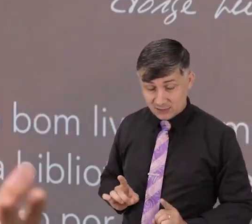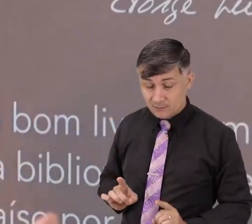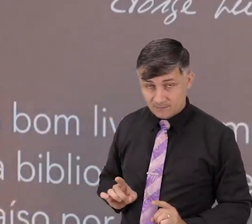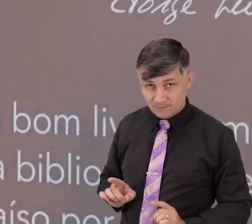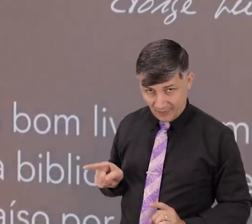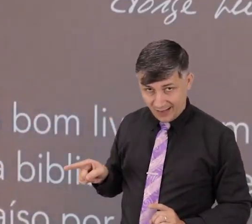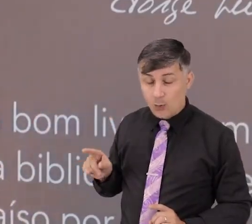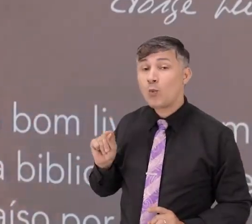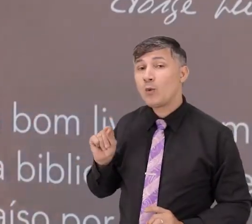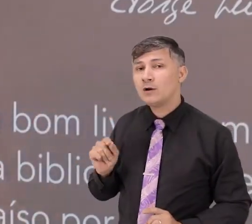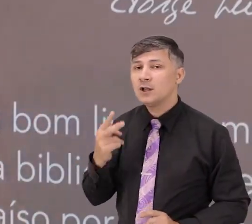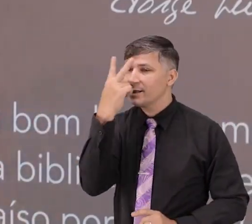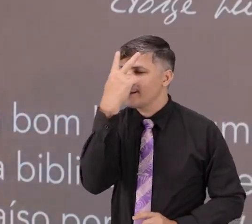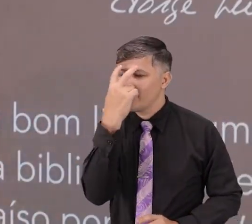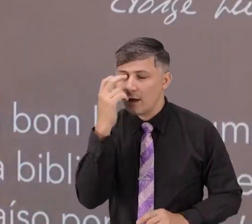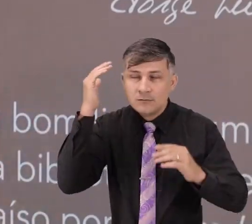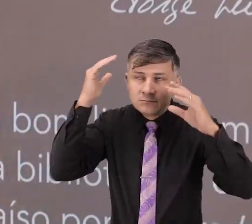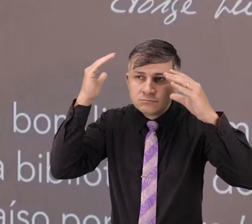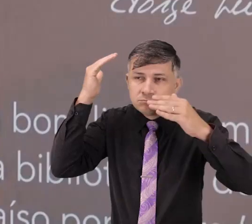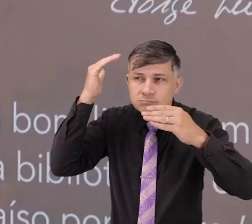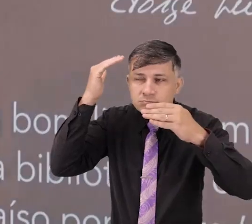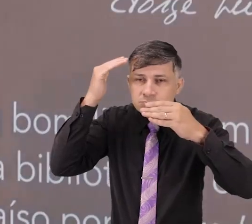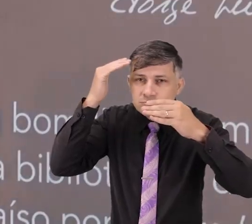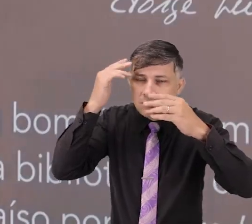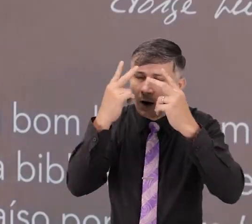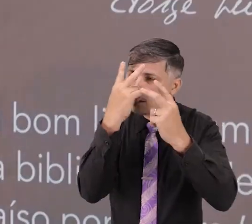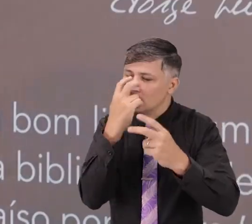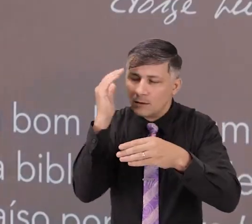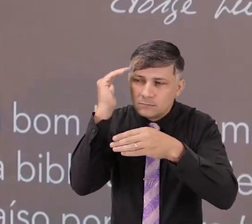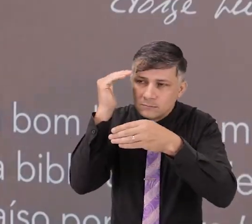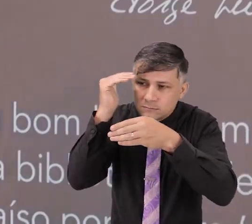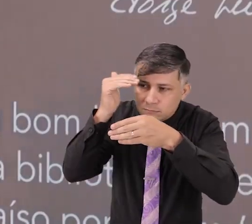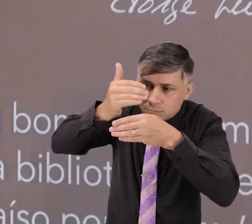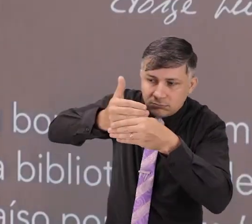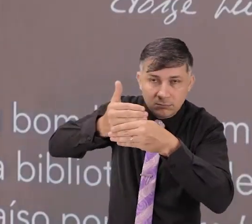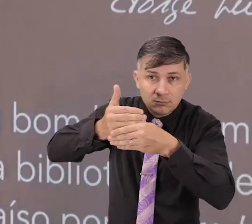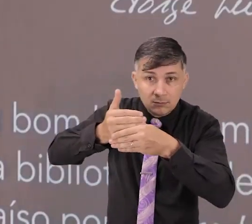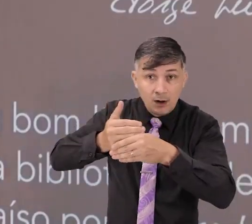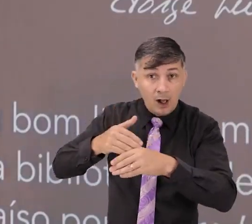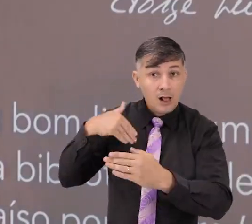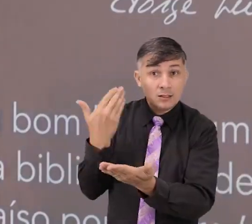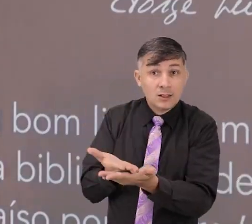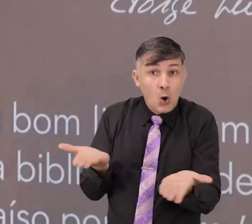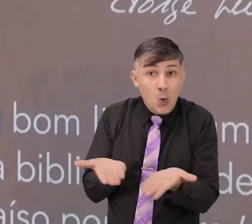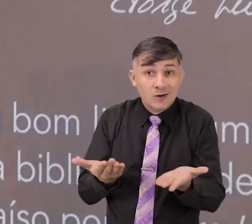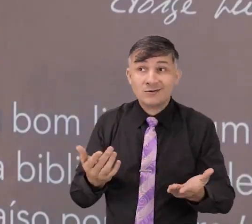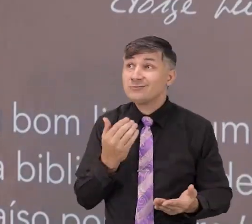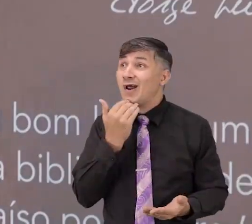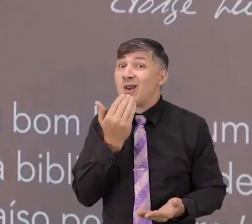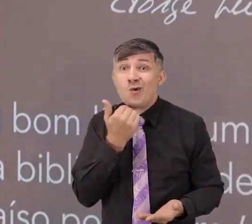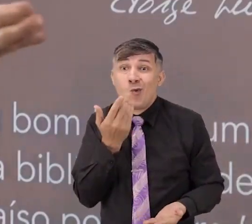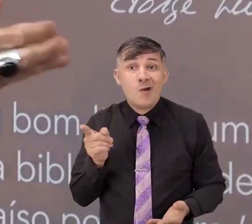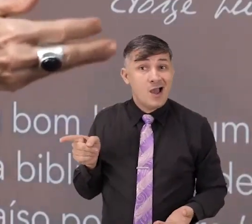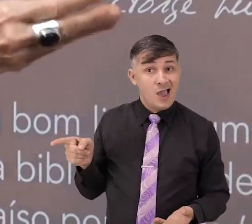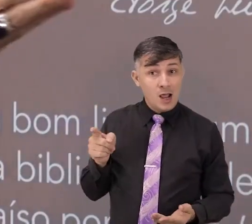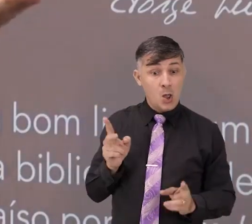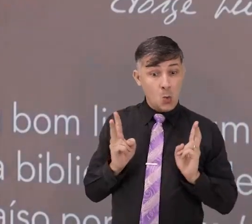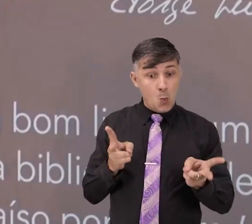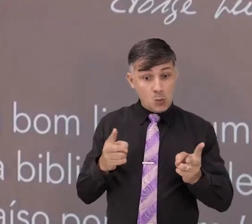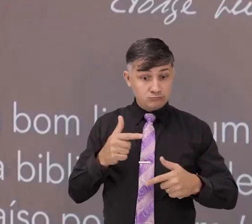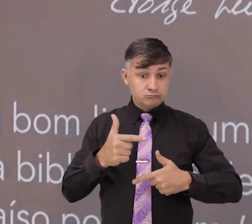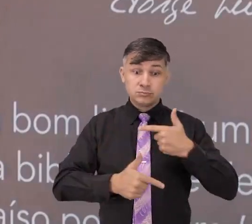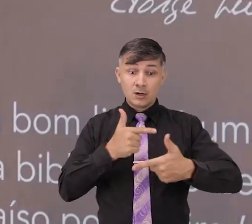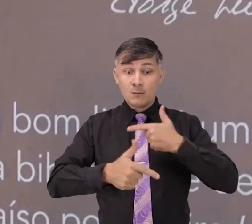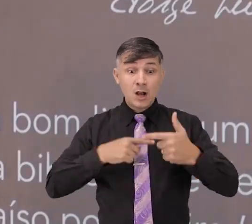não havia, como não há até hoje, uma possibilidade dela exercer a advocacia de forma digna. A